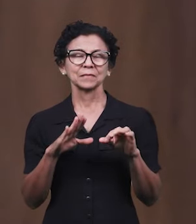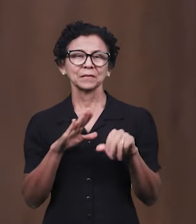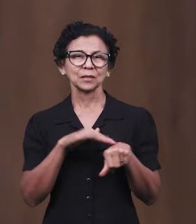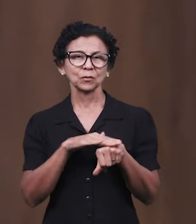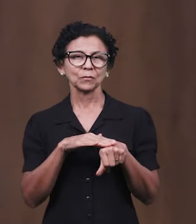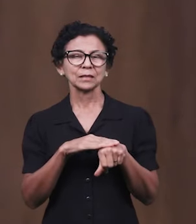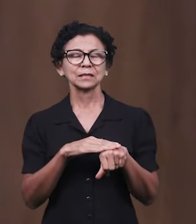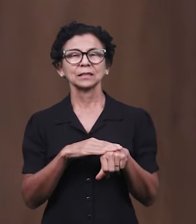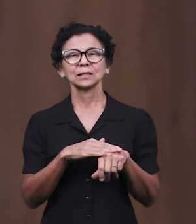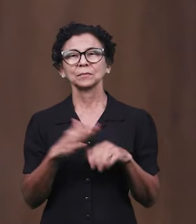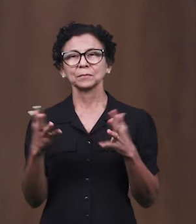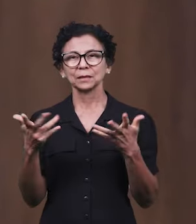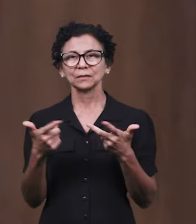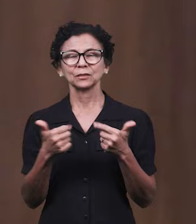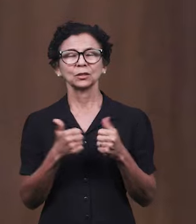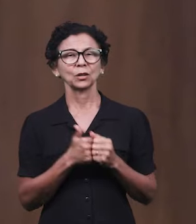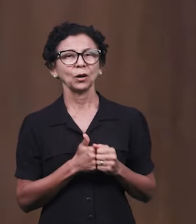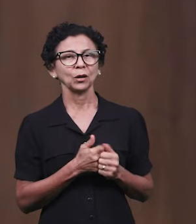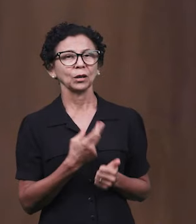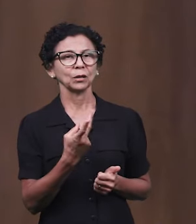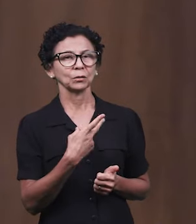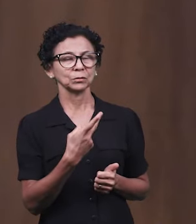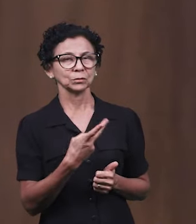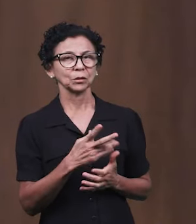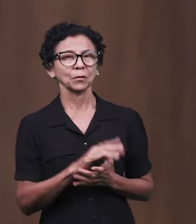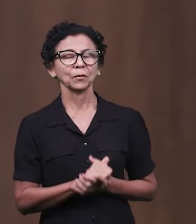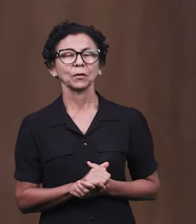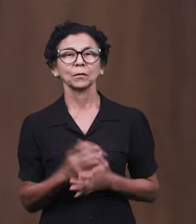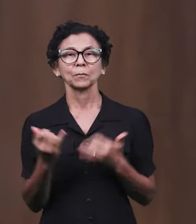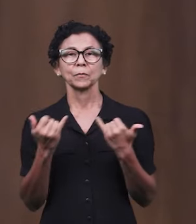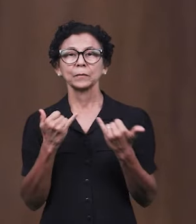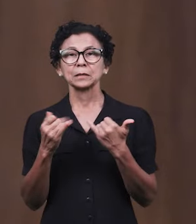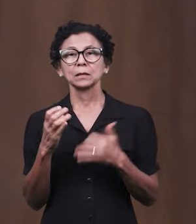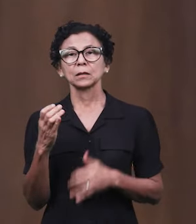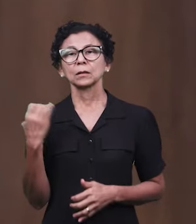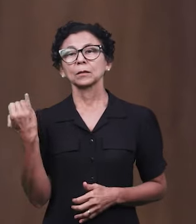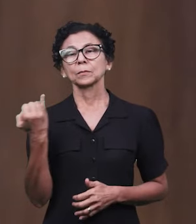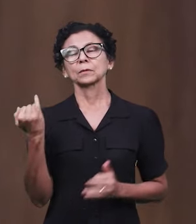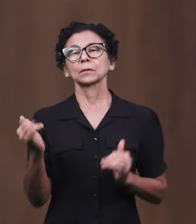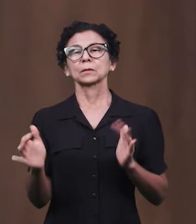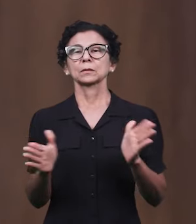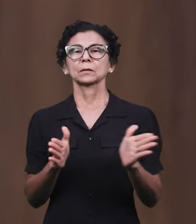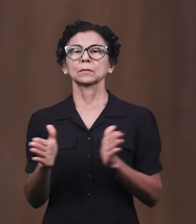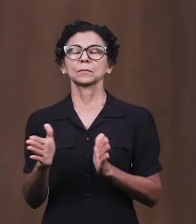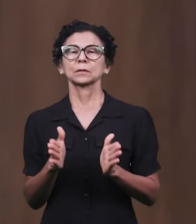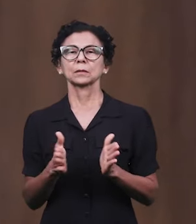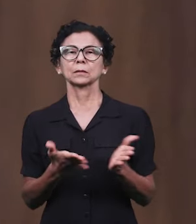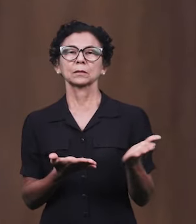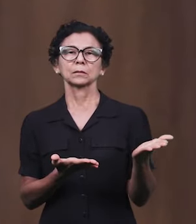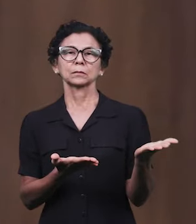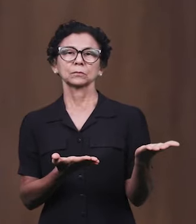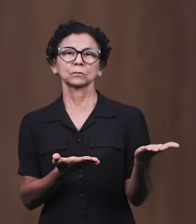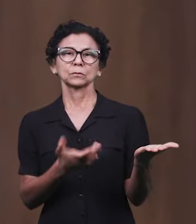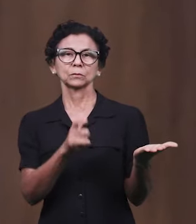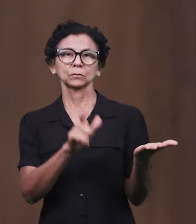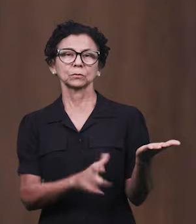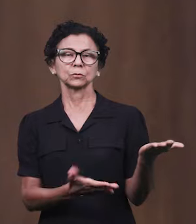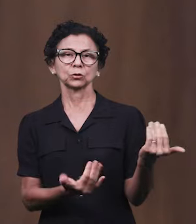doutor João, nos trouxeram informações valiosas sobre a importância da acessibilidade na vida dos jovens